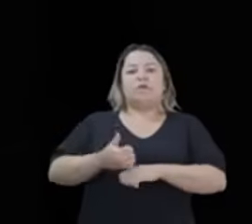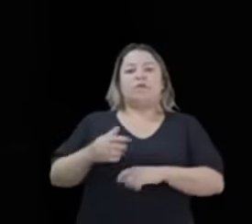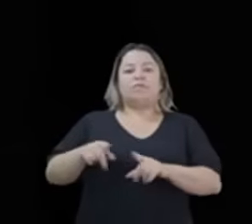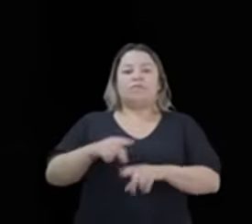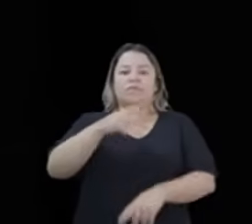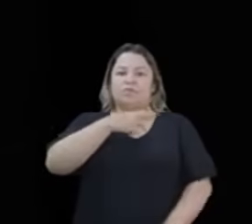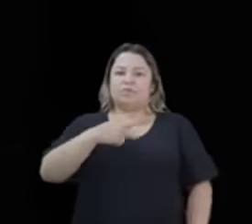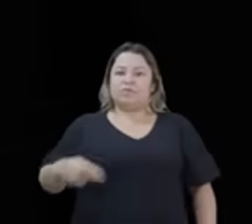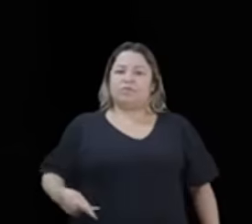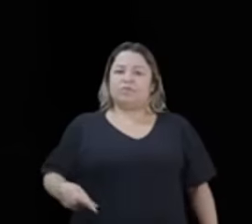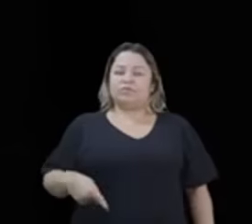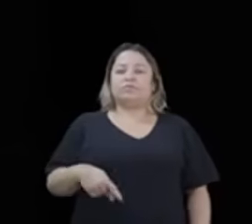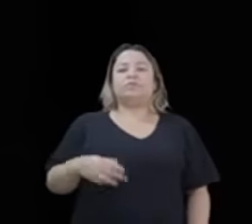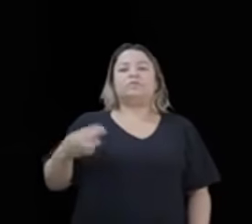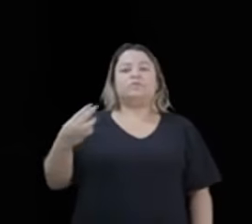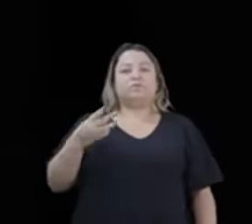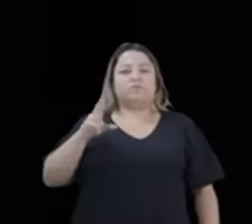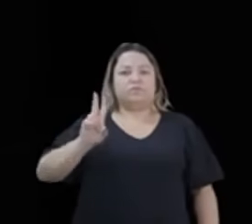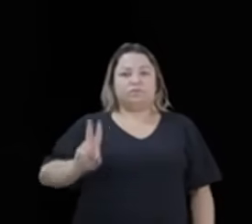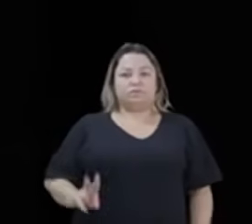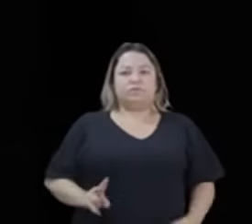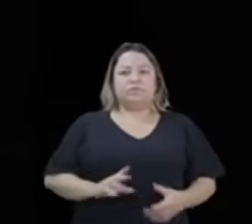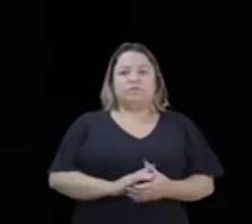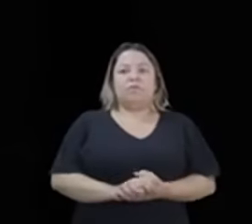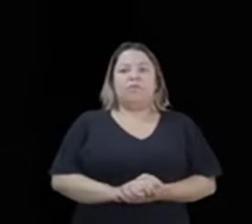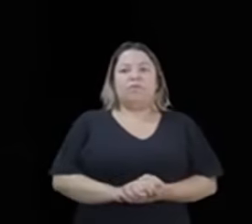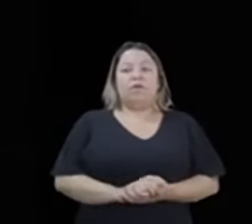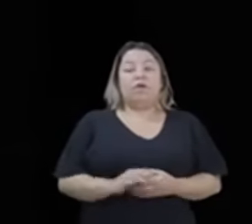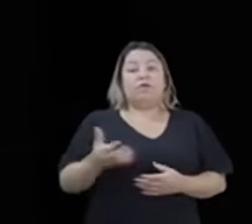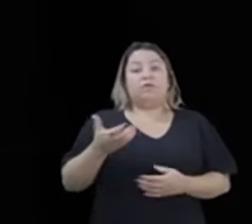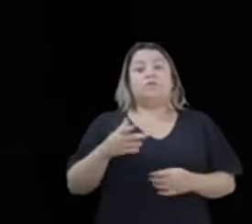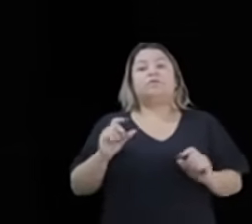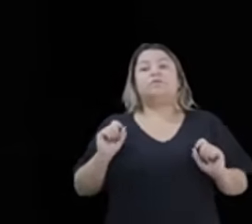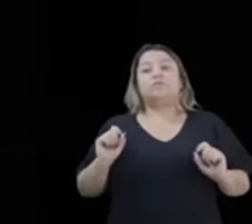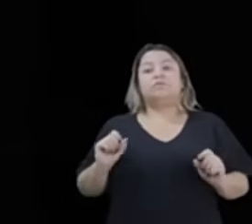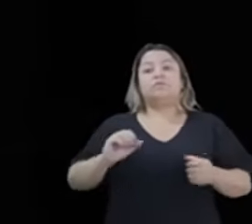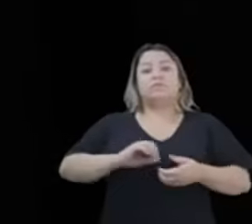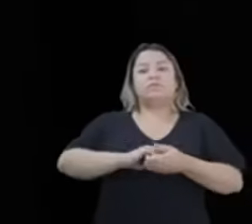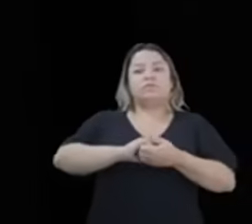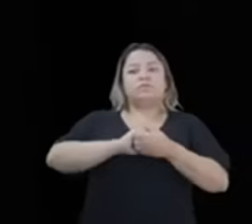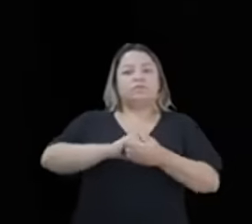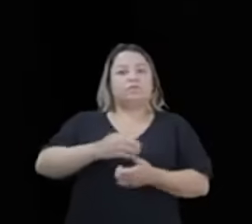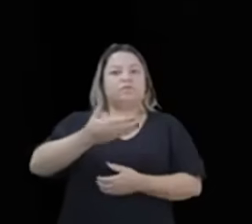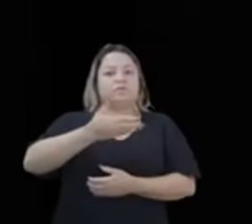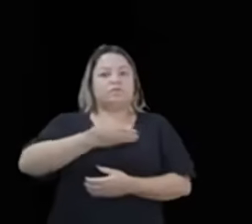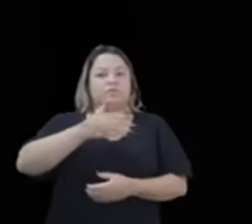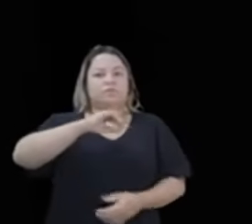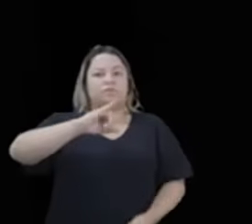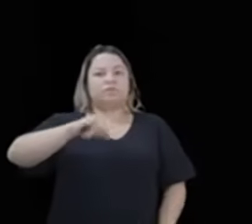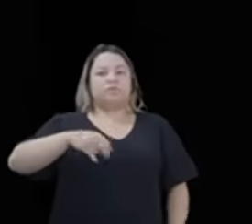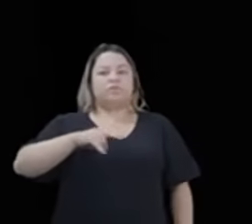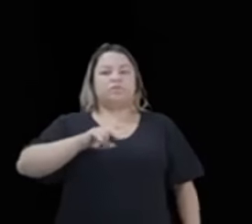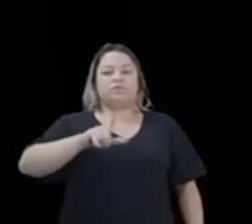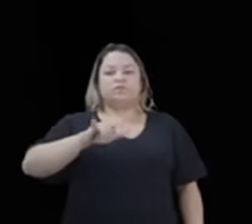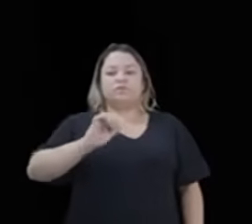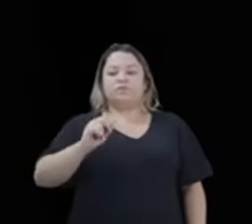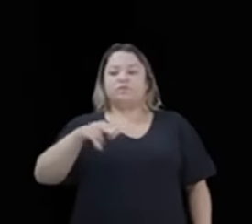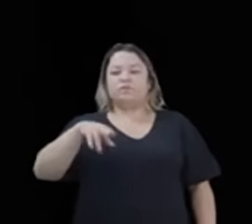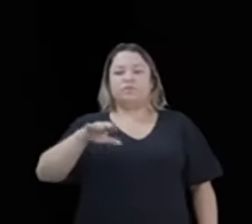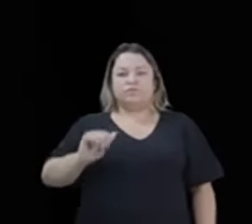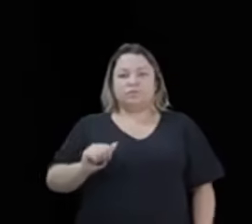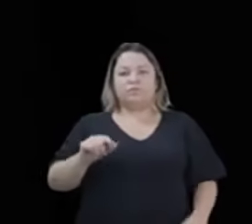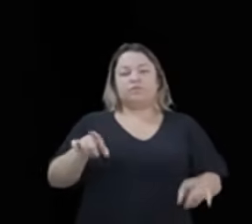pela terceira vez. Quero aqui saudar minha companheira Juliana, quero